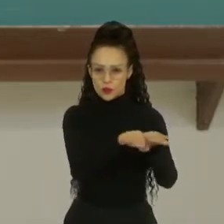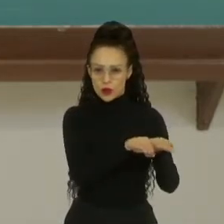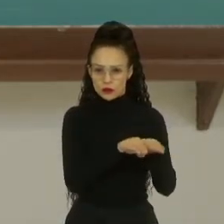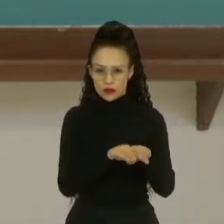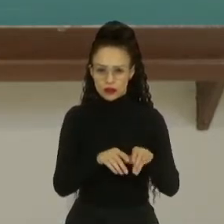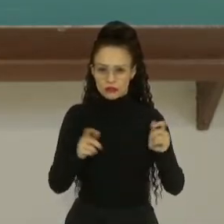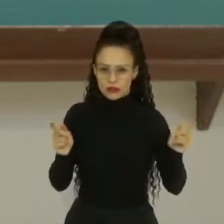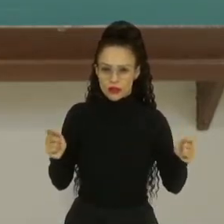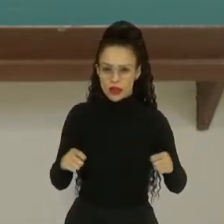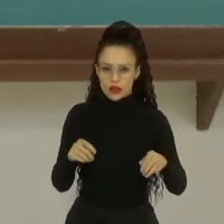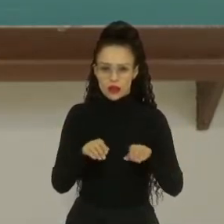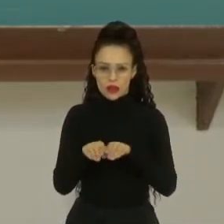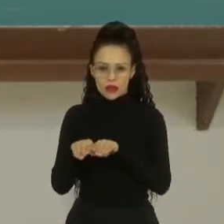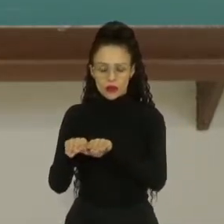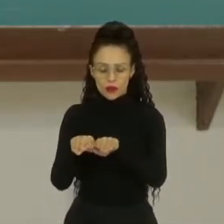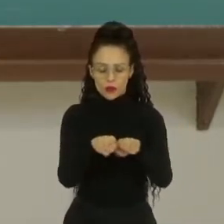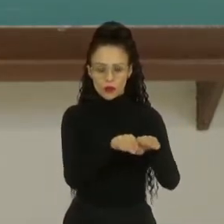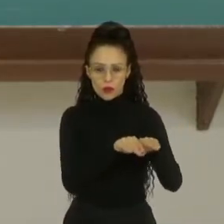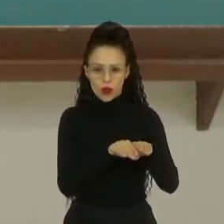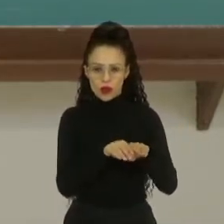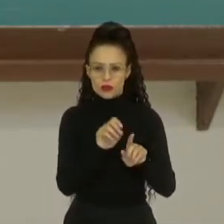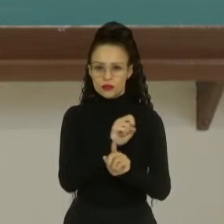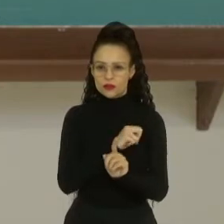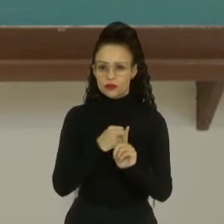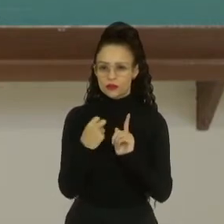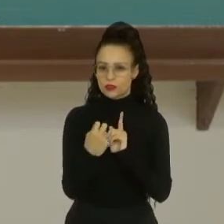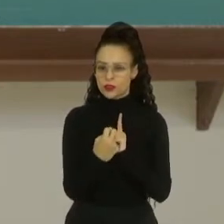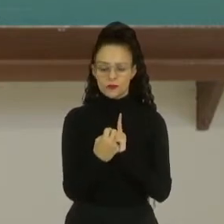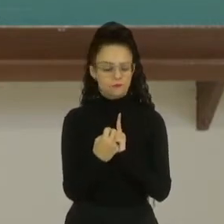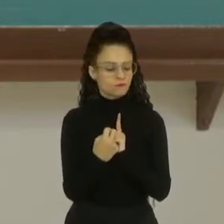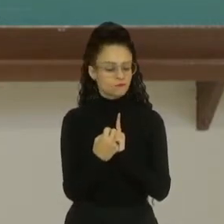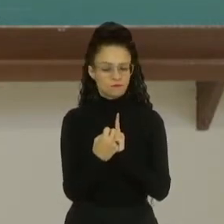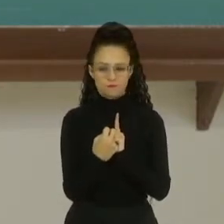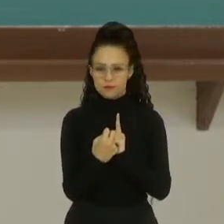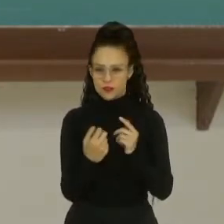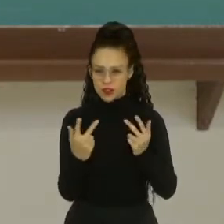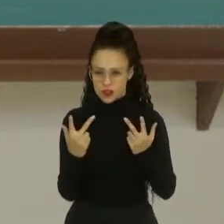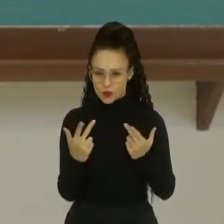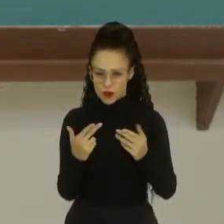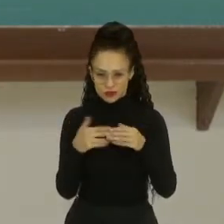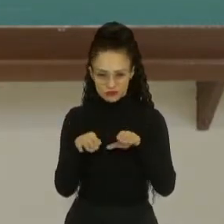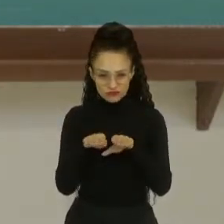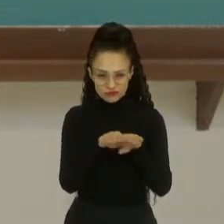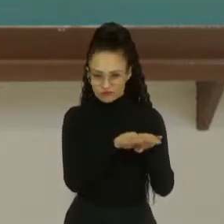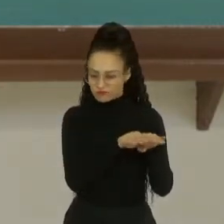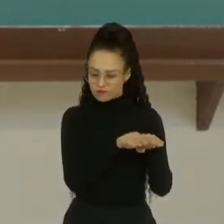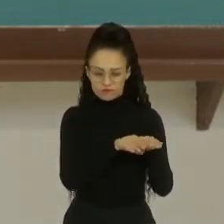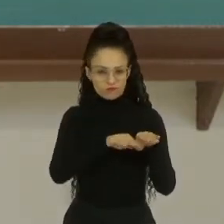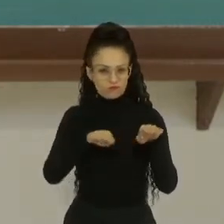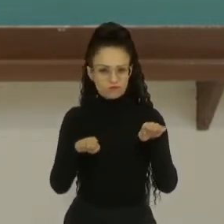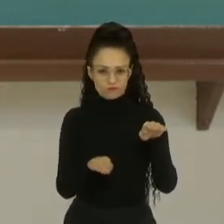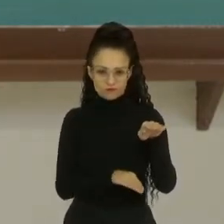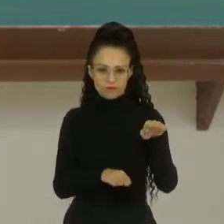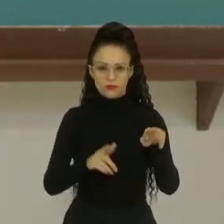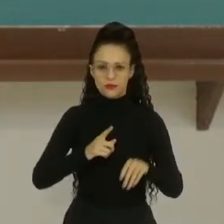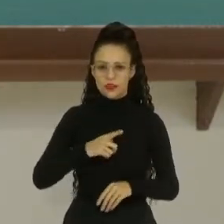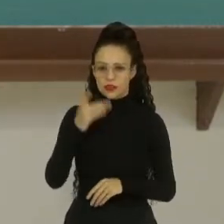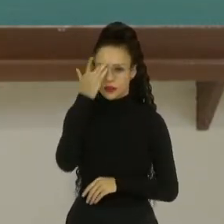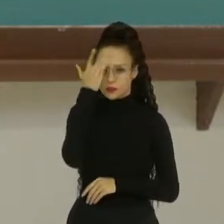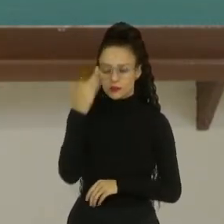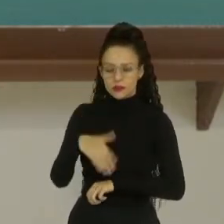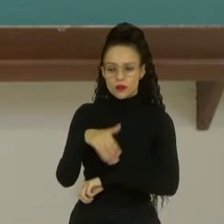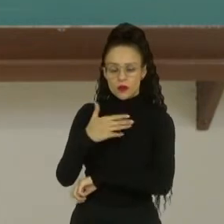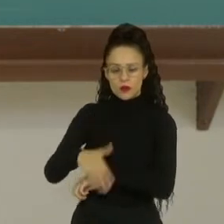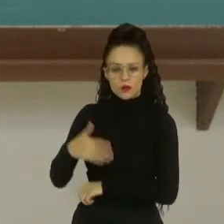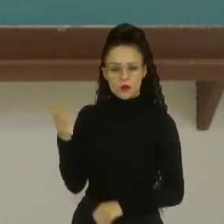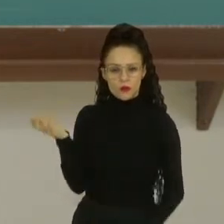né, igualdade de condições sociais não é a mesma para todos, infelizmente. Então, nós temos pessoas aí pelas